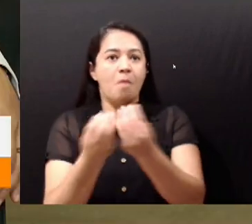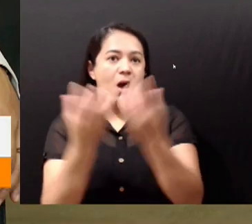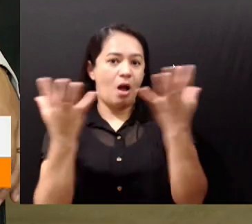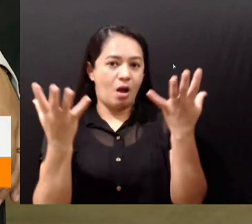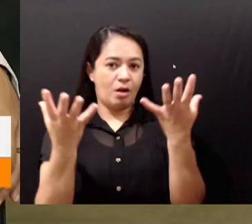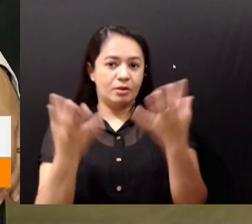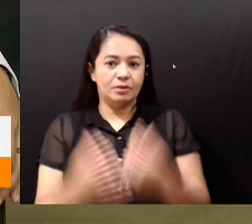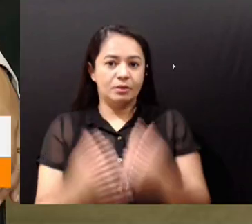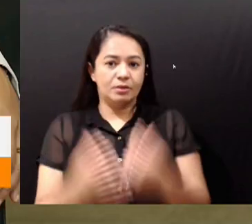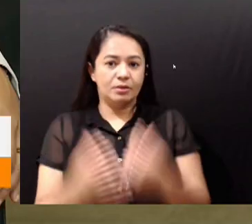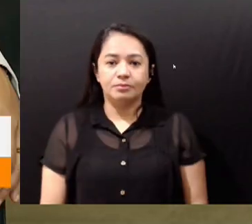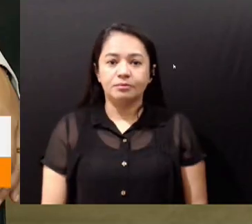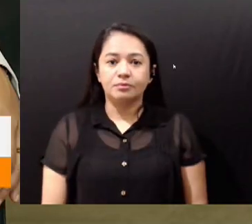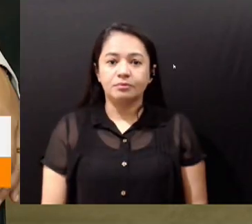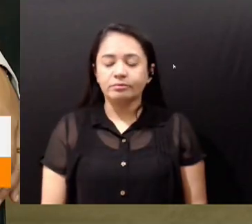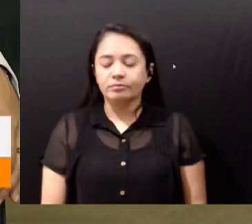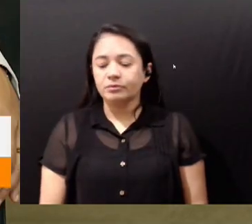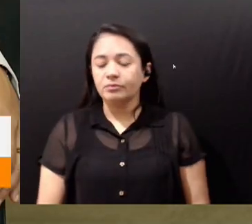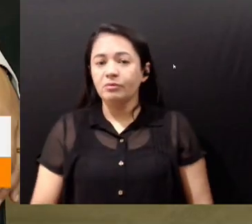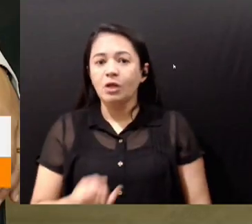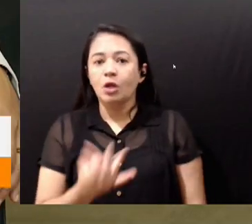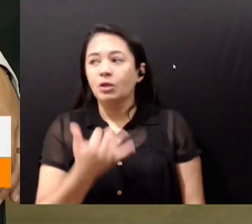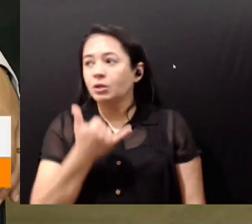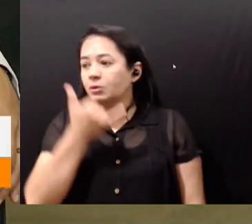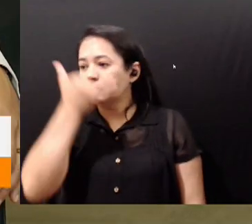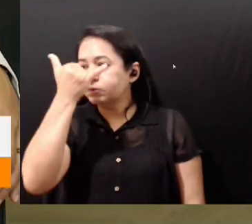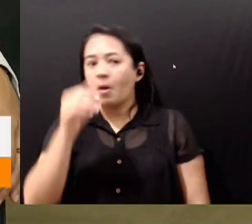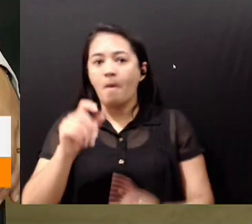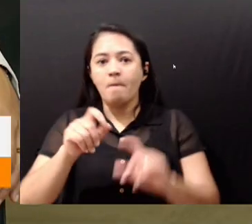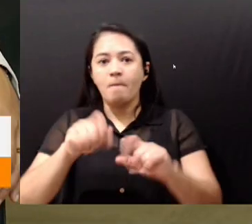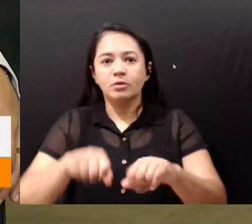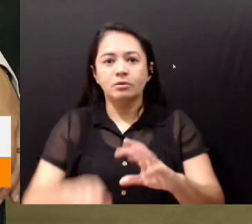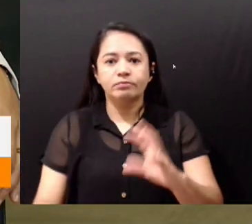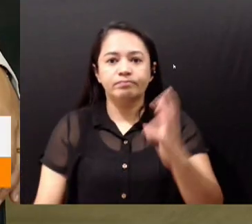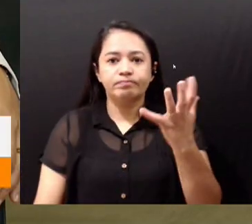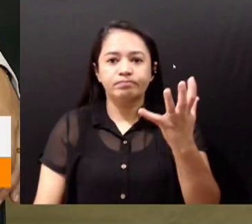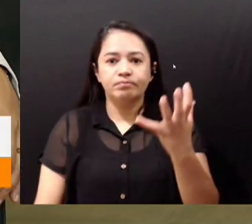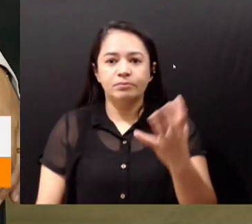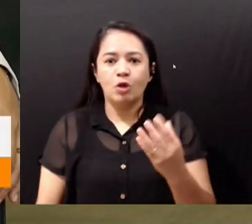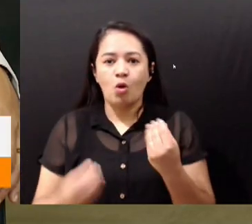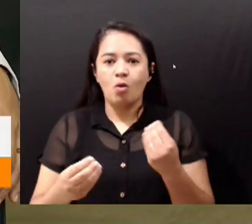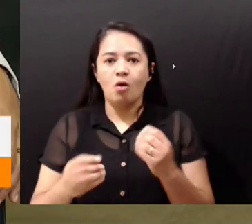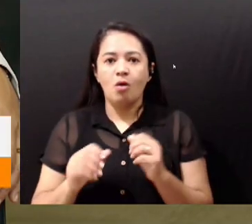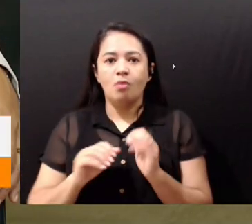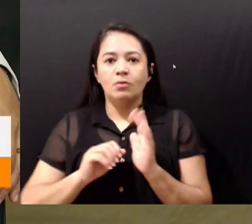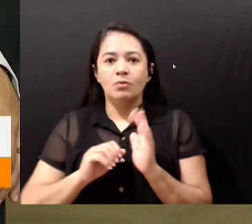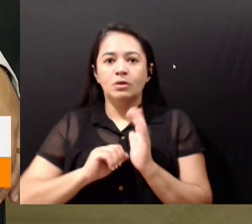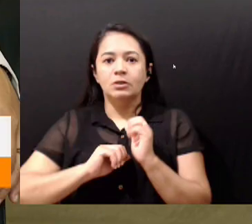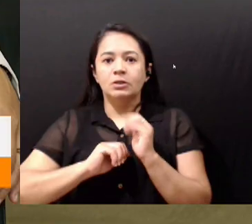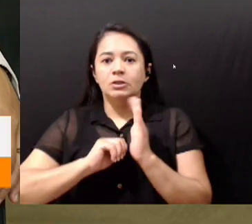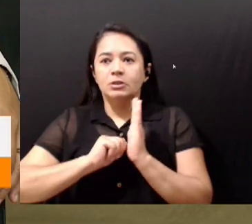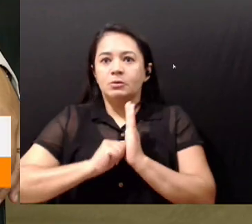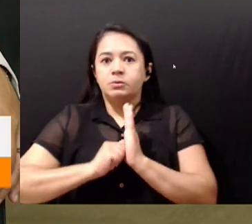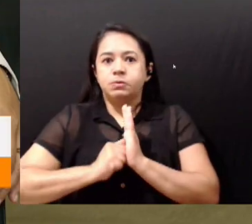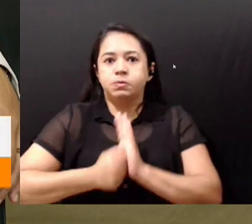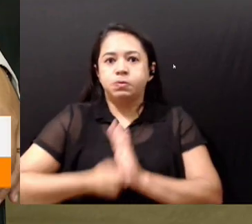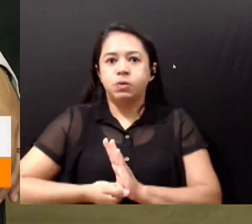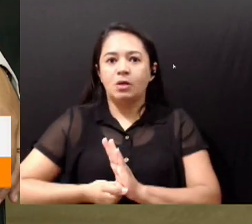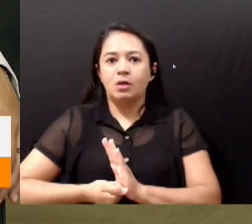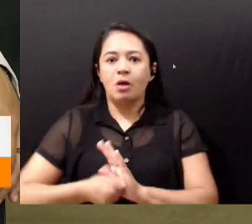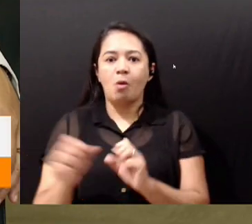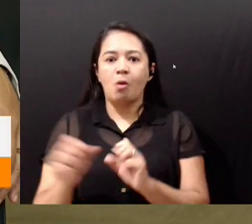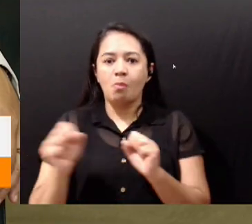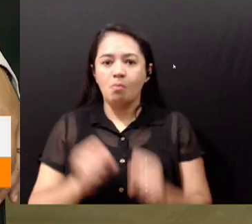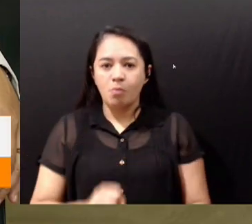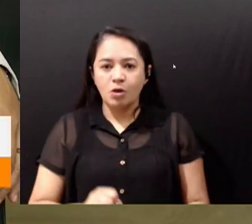quanta frustração isso pode gerar, né? E quanto bloqueio isso pode trazer para o nosso hoje,